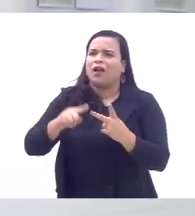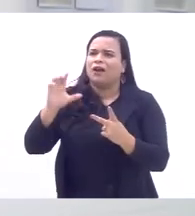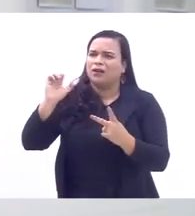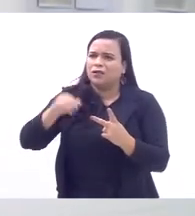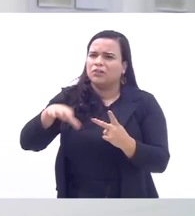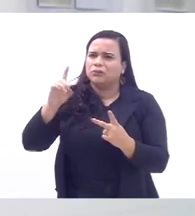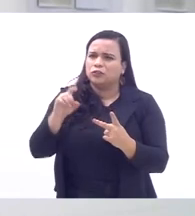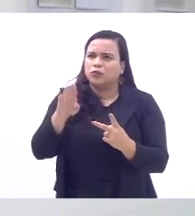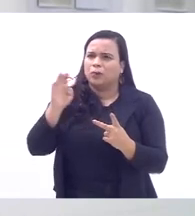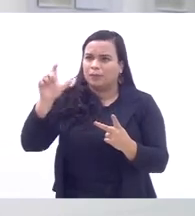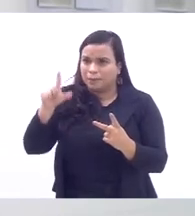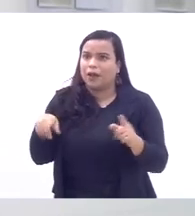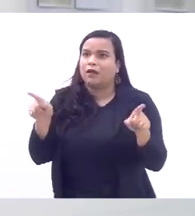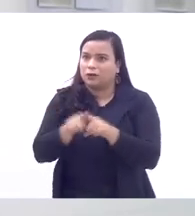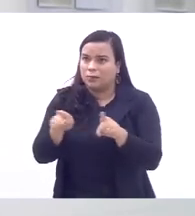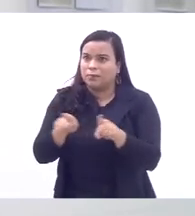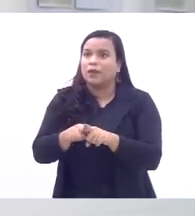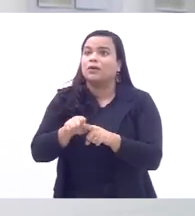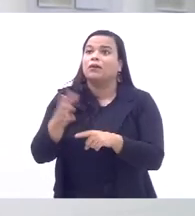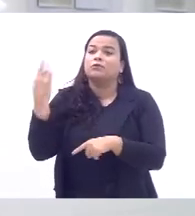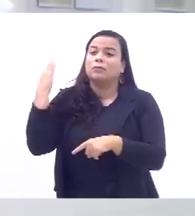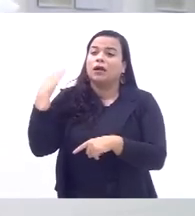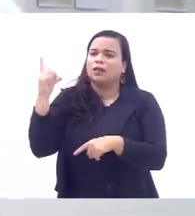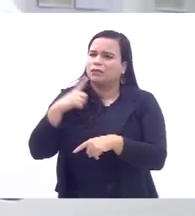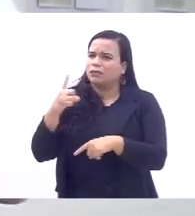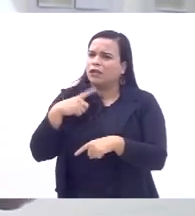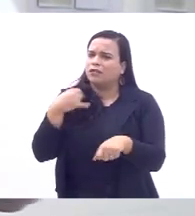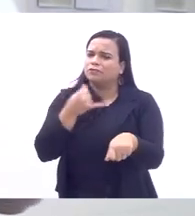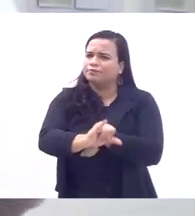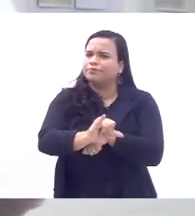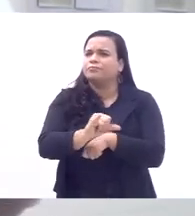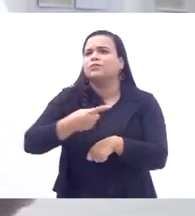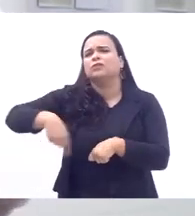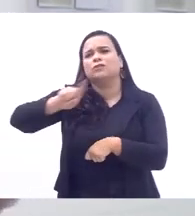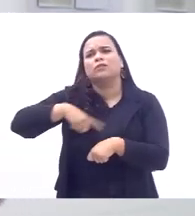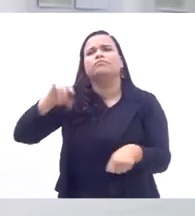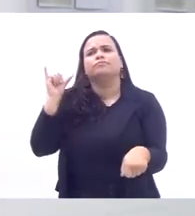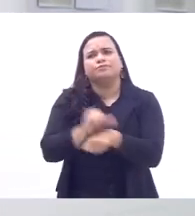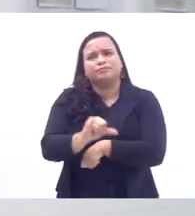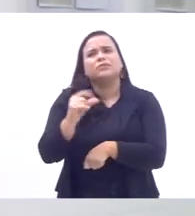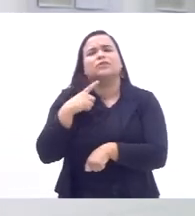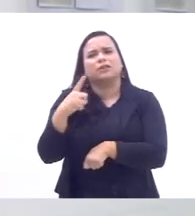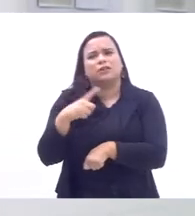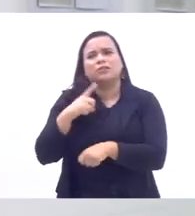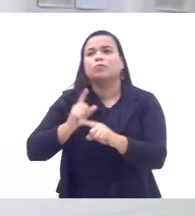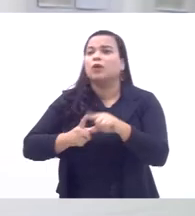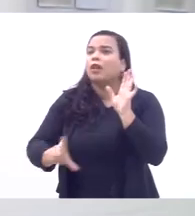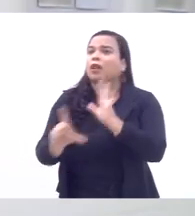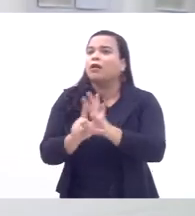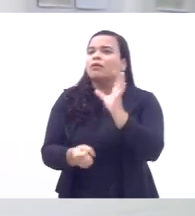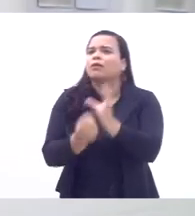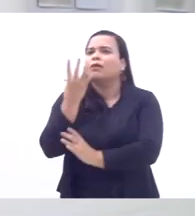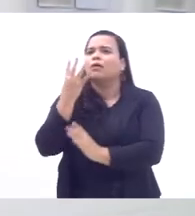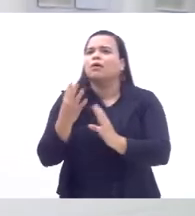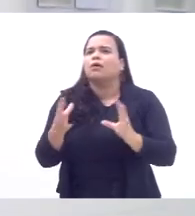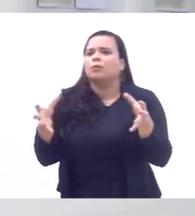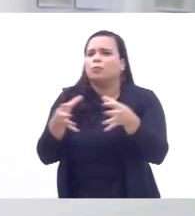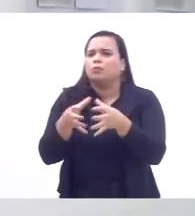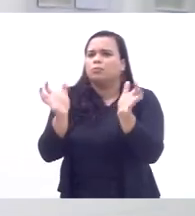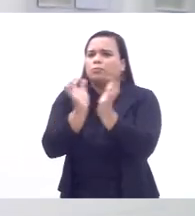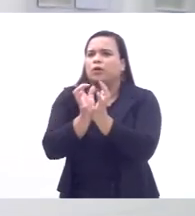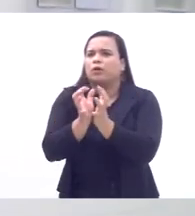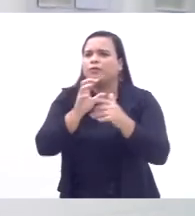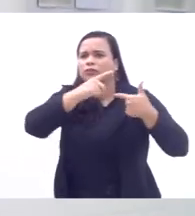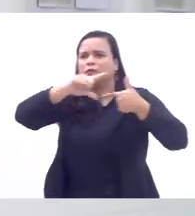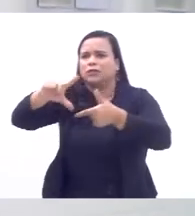há pouco tempo foi passada a perna na gente, porque houve uma lei para que todos os povos tradicionais